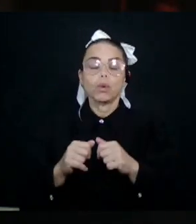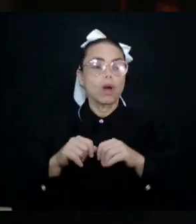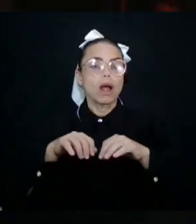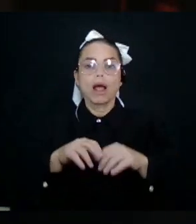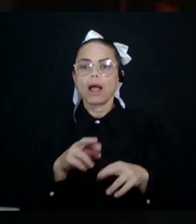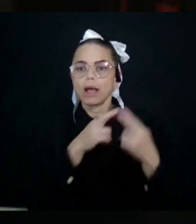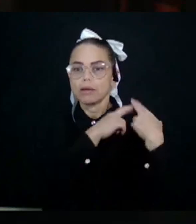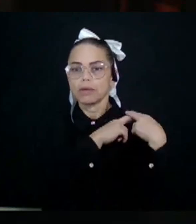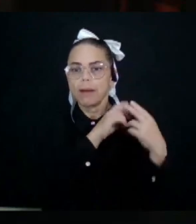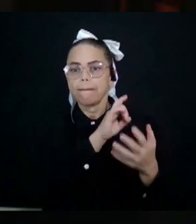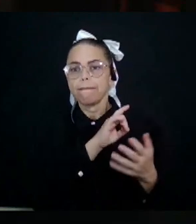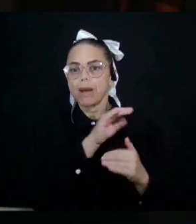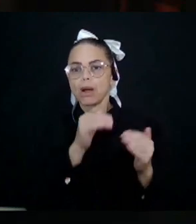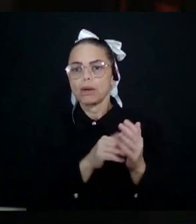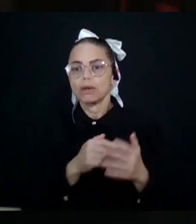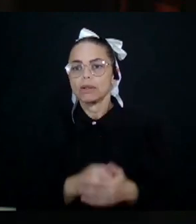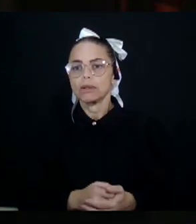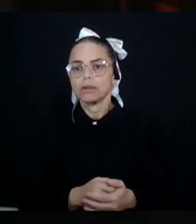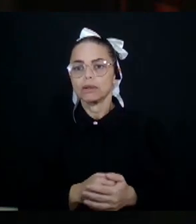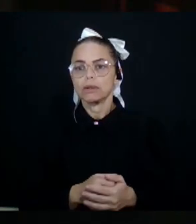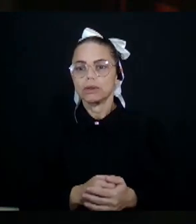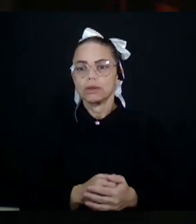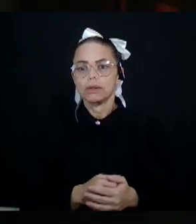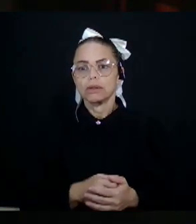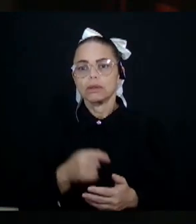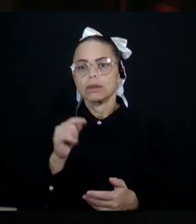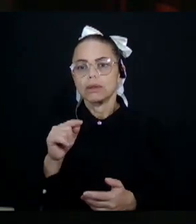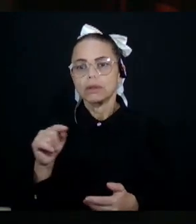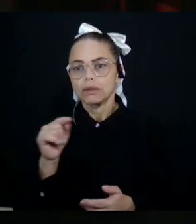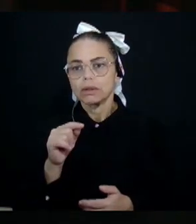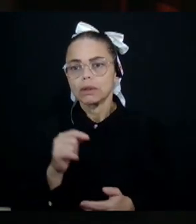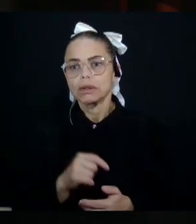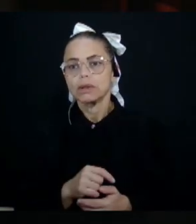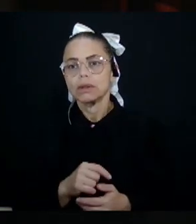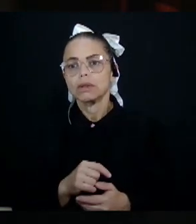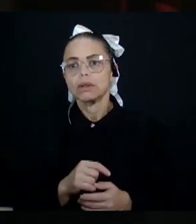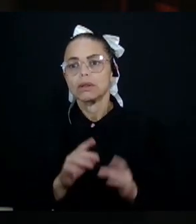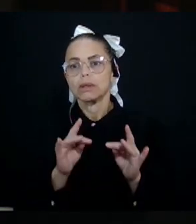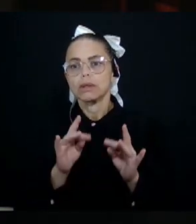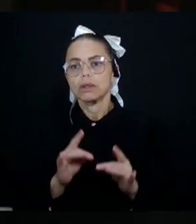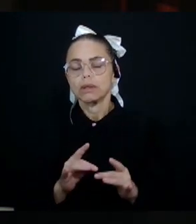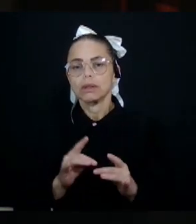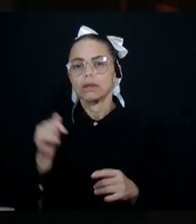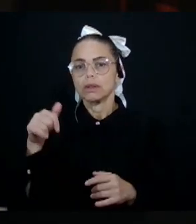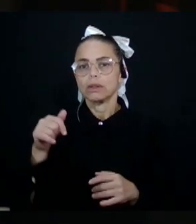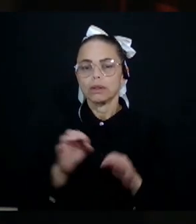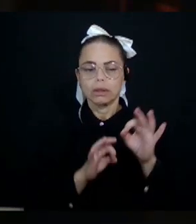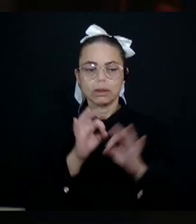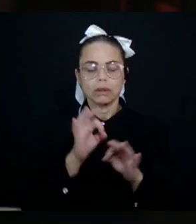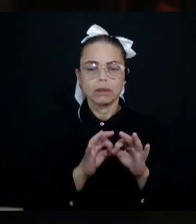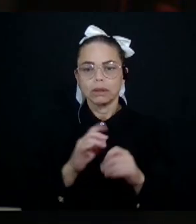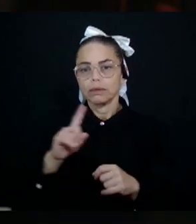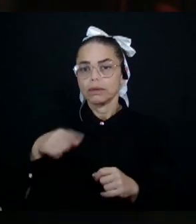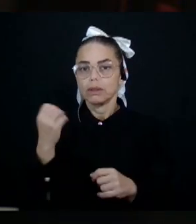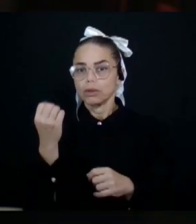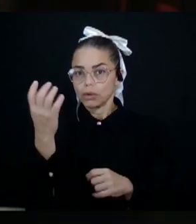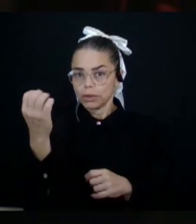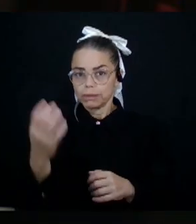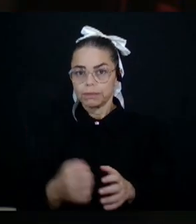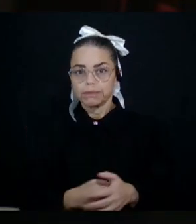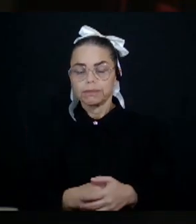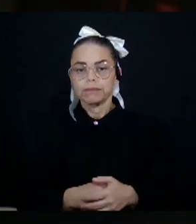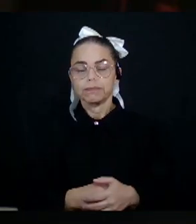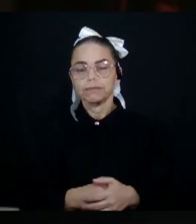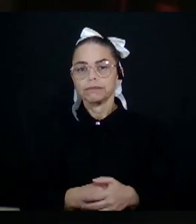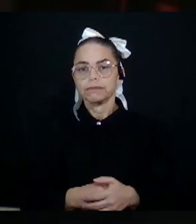aí 3 pontinhos para você analisar quando você planejar a sua próxima viagem. A produção está